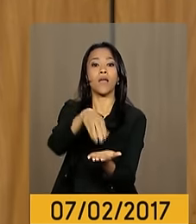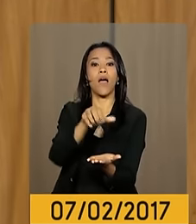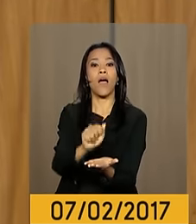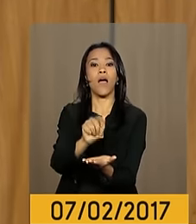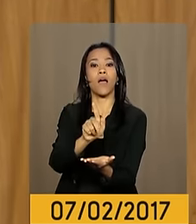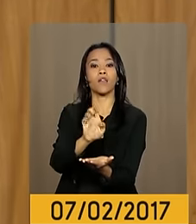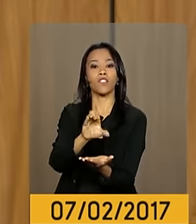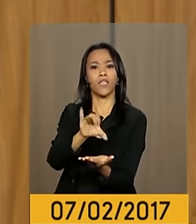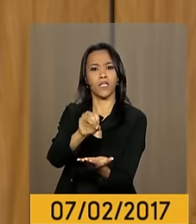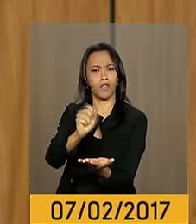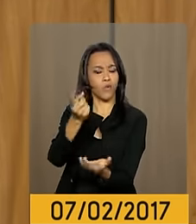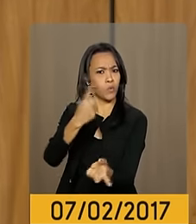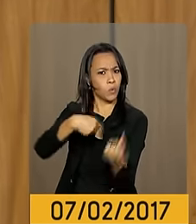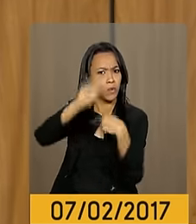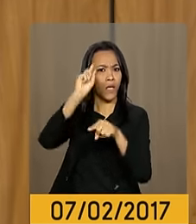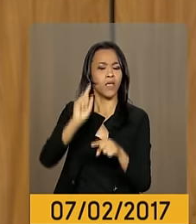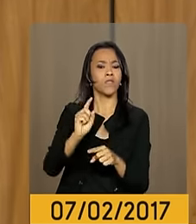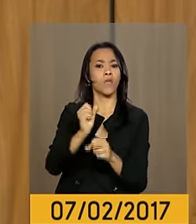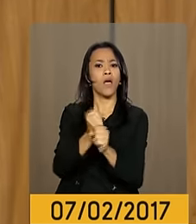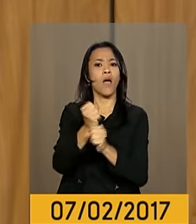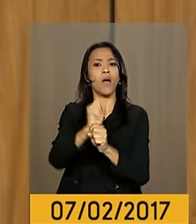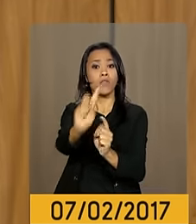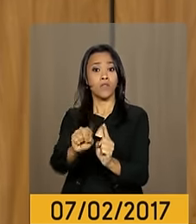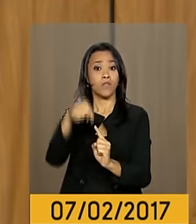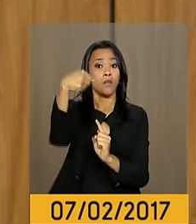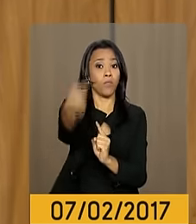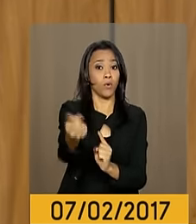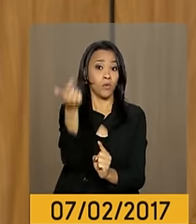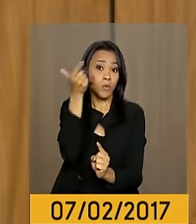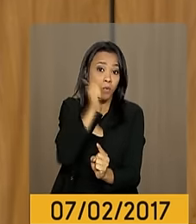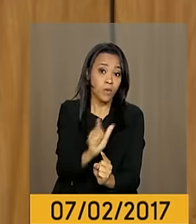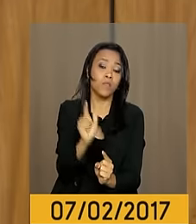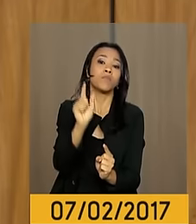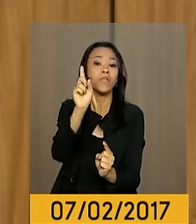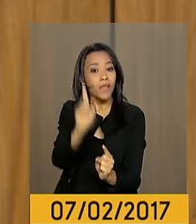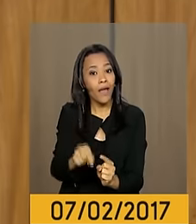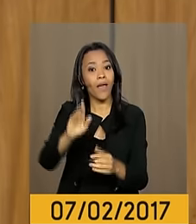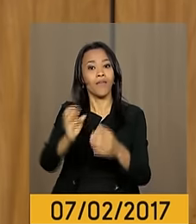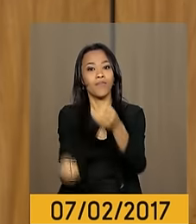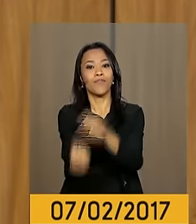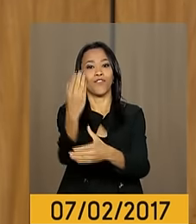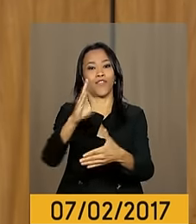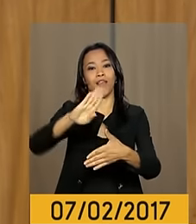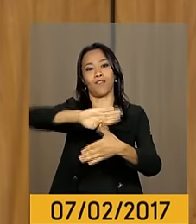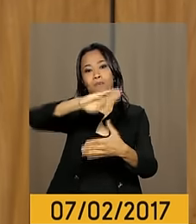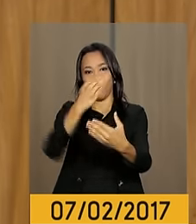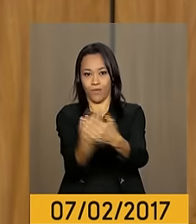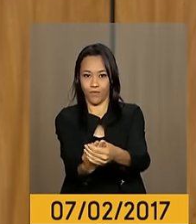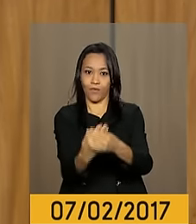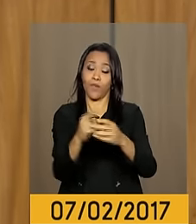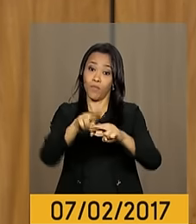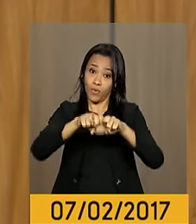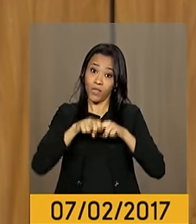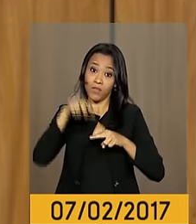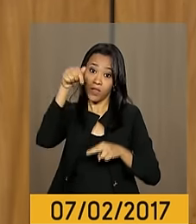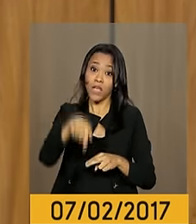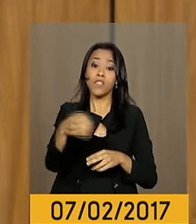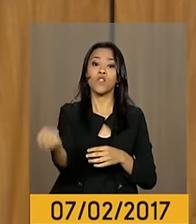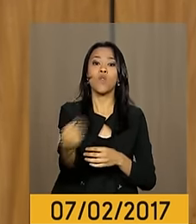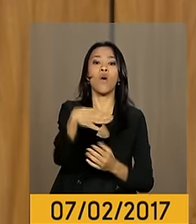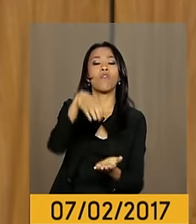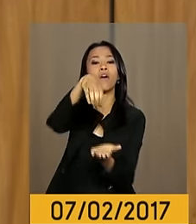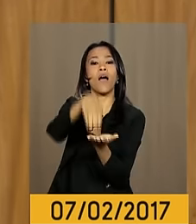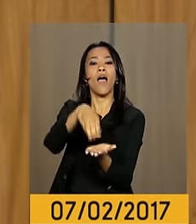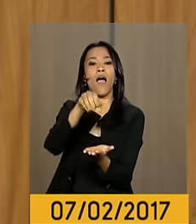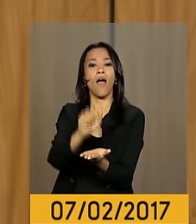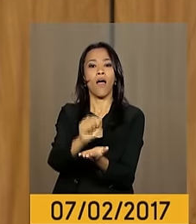tal o sucesso que anos depois avançamos nisso que é o Mercosul por isso esta Nova Agência que nós propomos